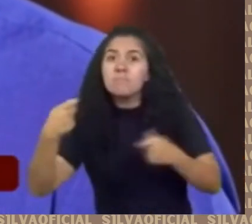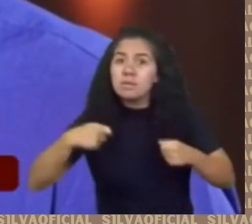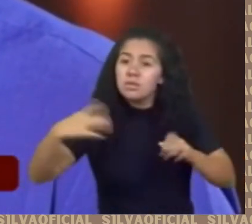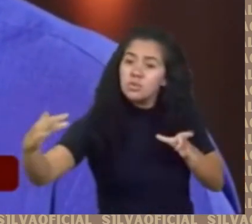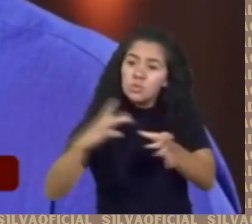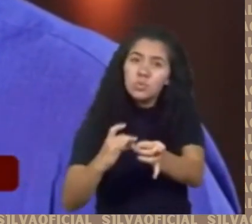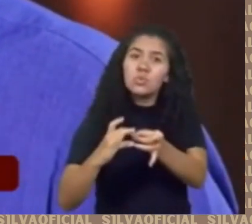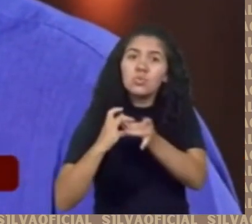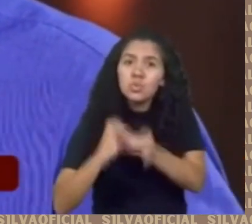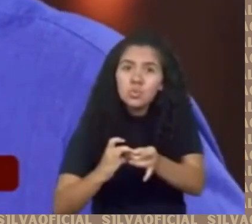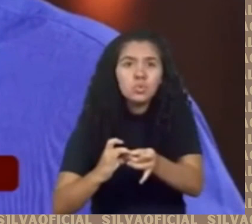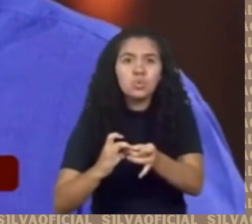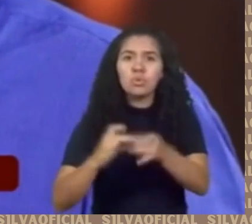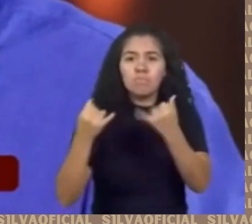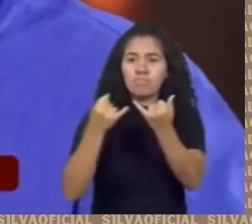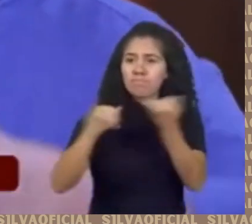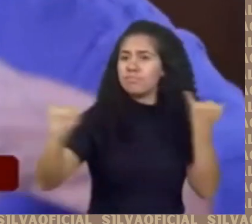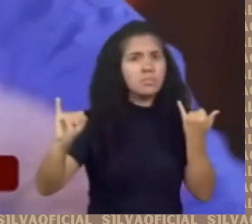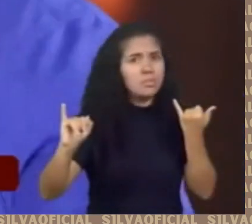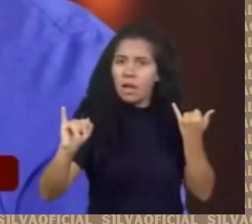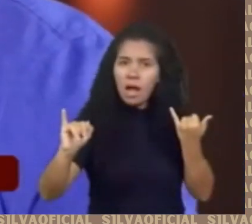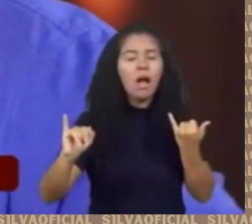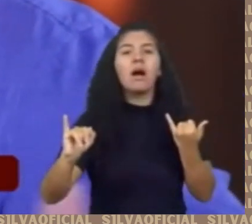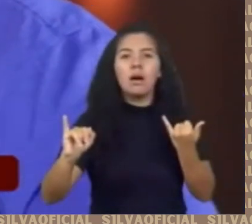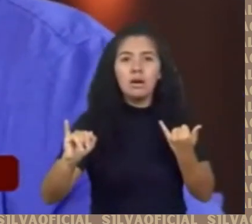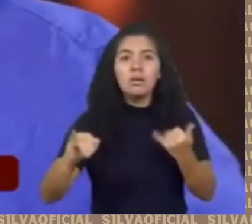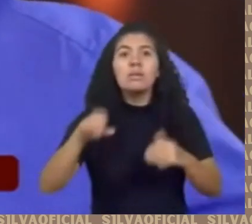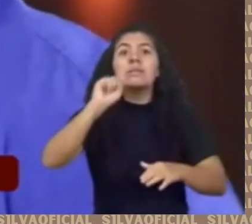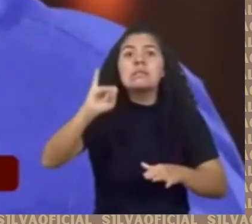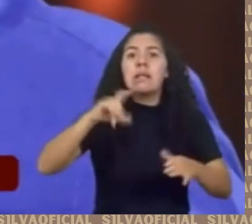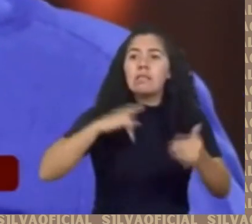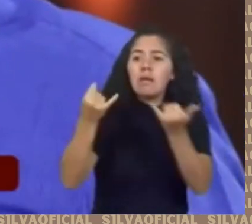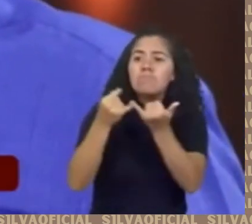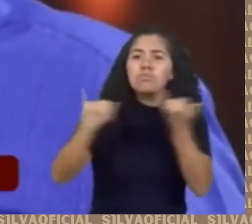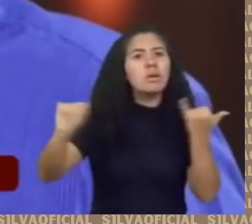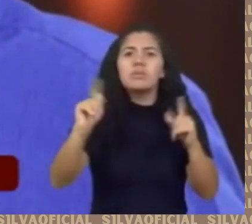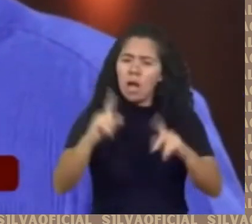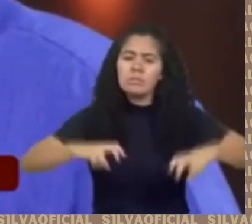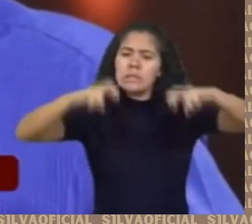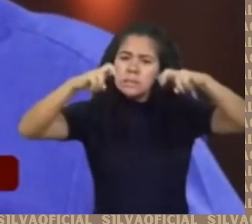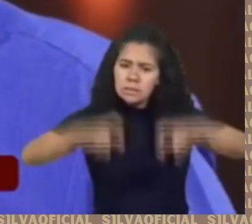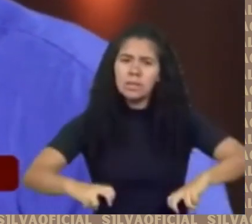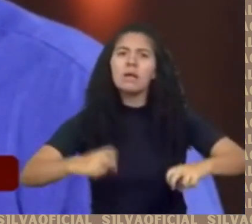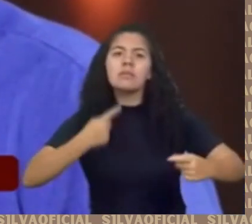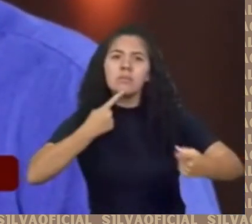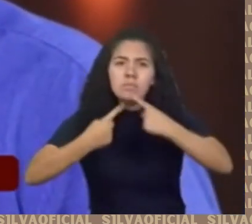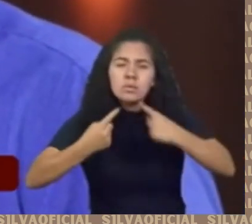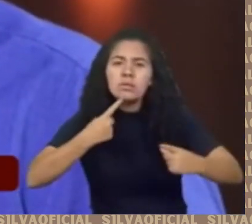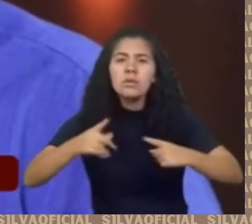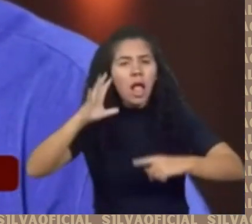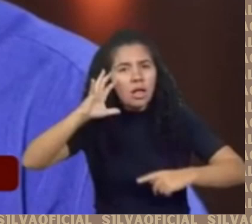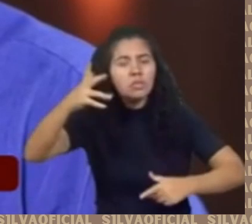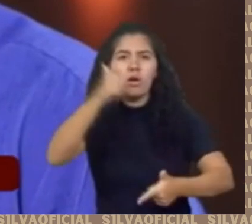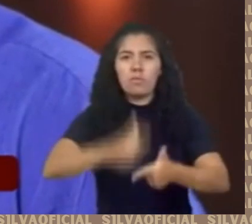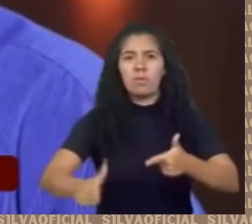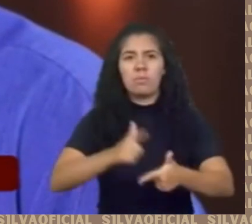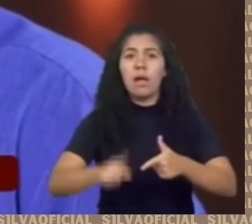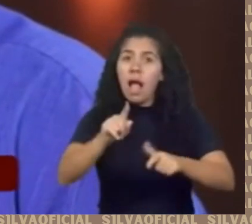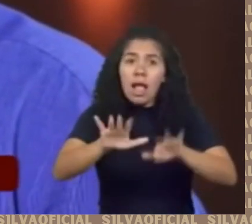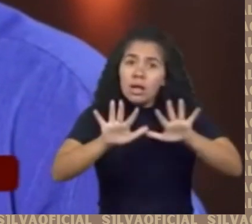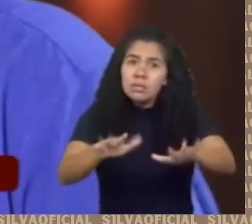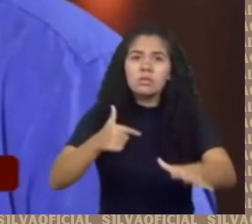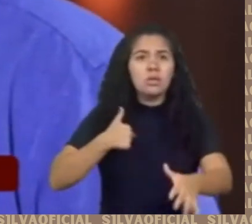divergência sabe quando a gente tiver divergência senta numa mesa e negocia e acaba com a divergência foi assim que eu convivi com a Argentina até